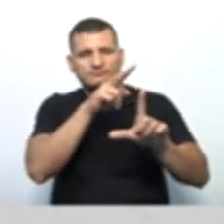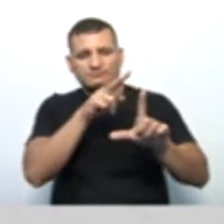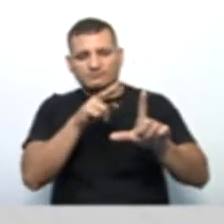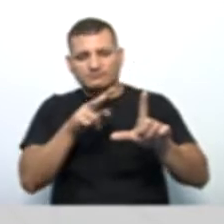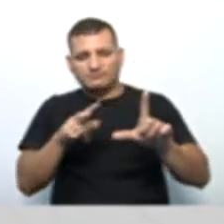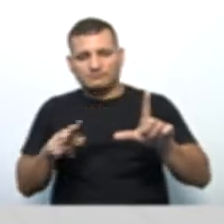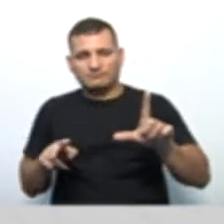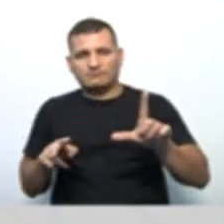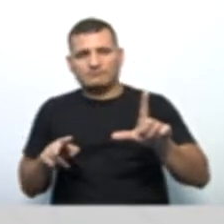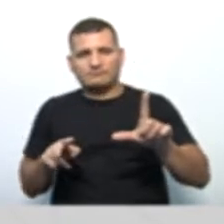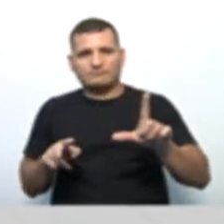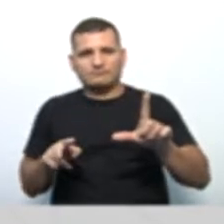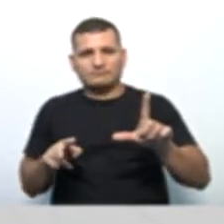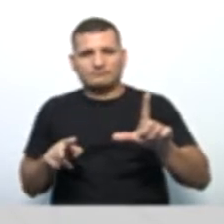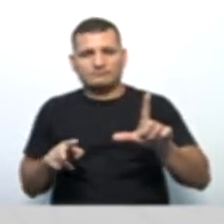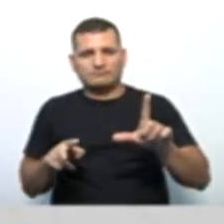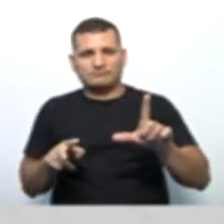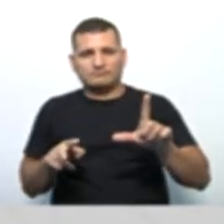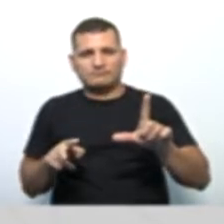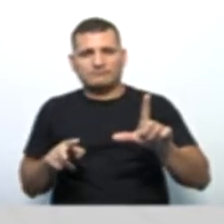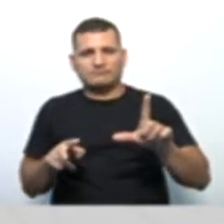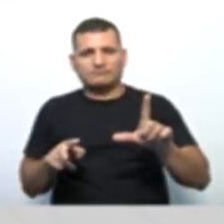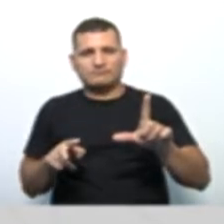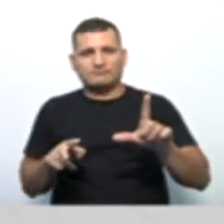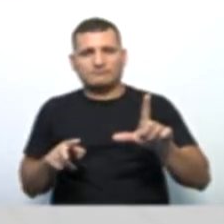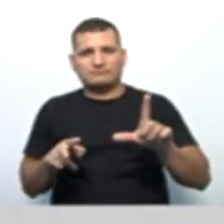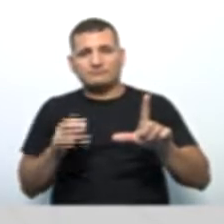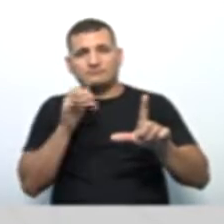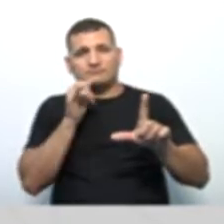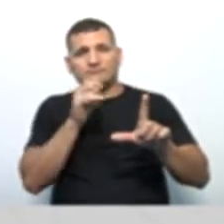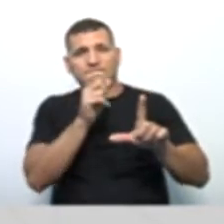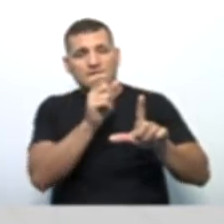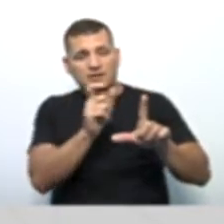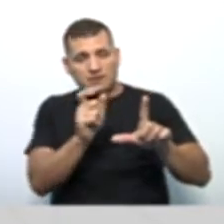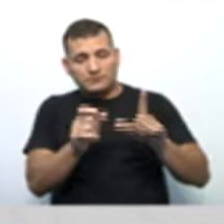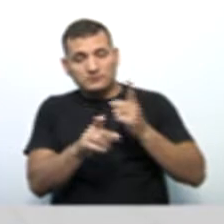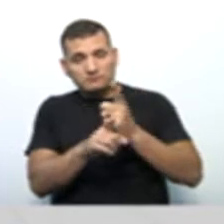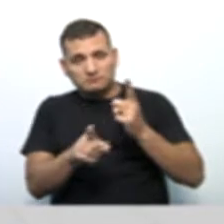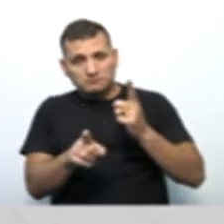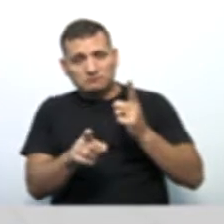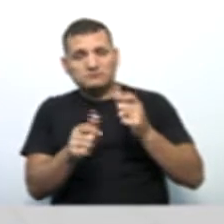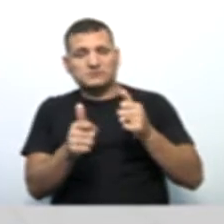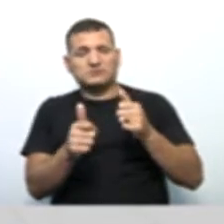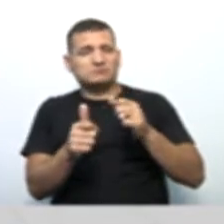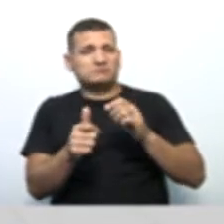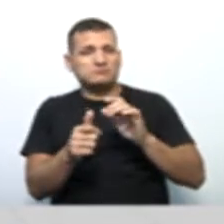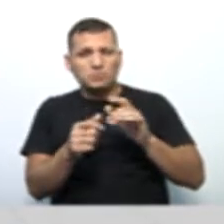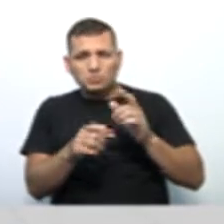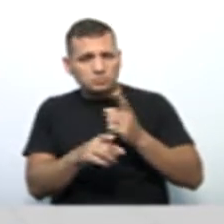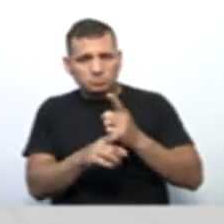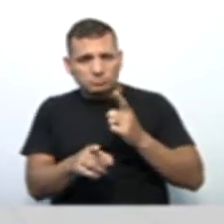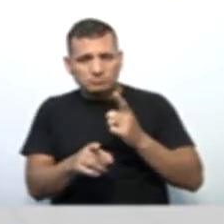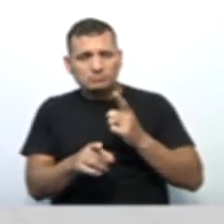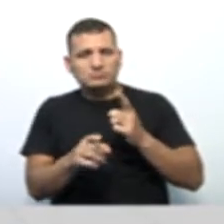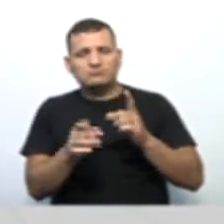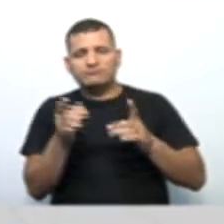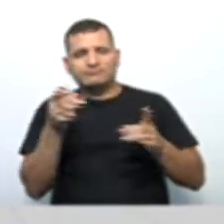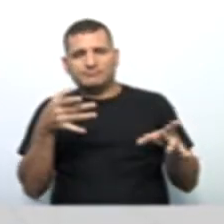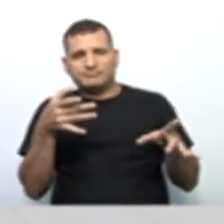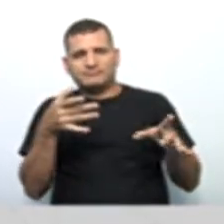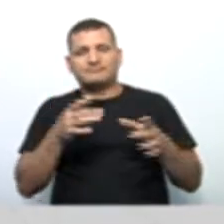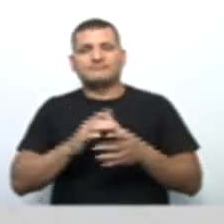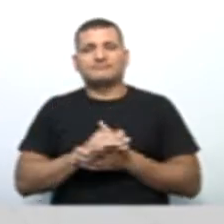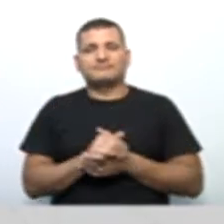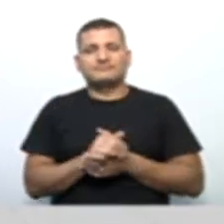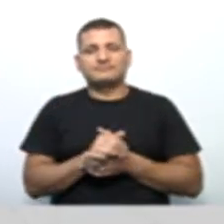transversal se você encontrar as palavras que você quer esse não é exatamente essa você pega um site